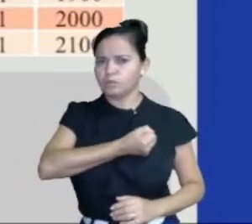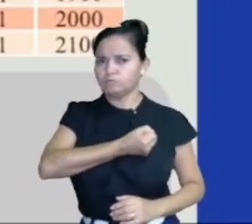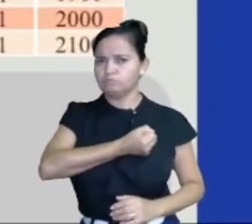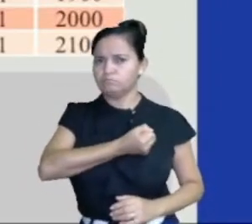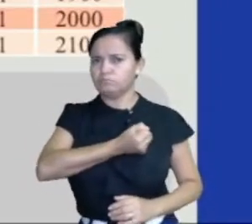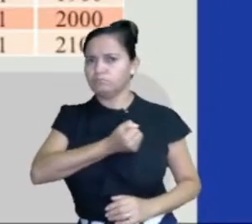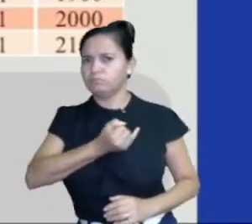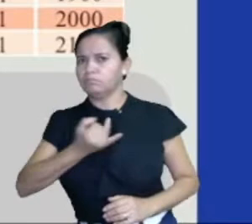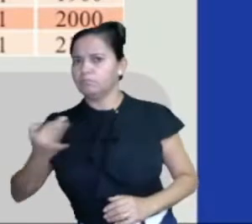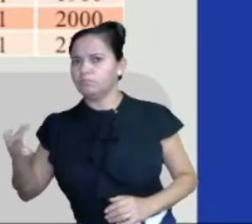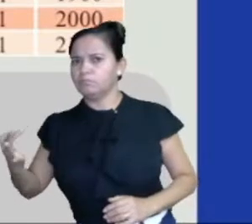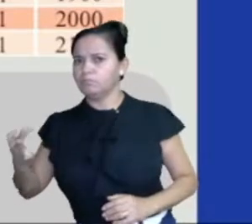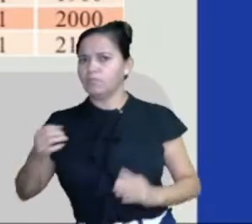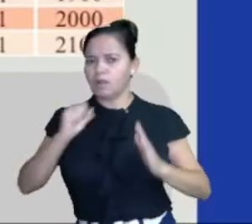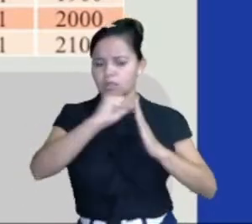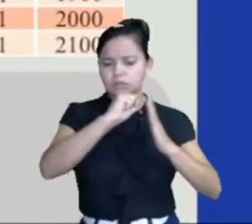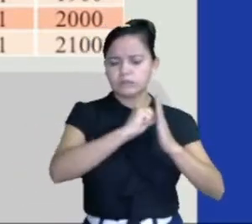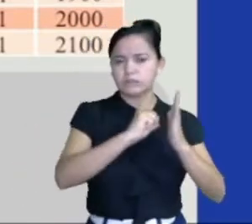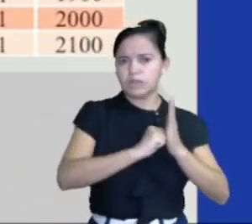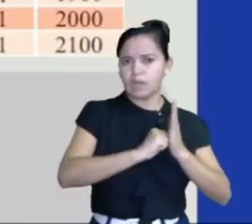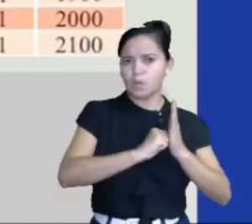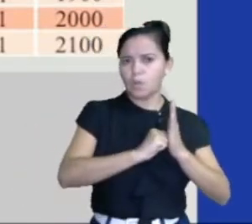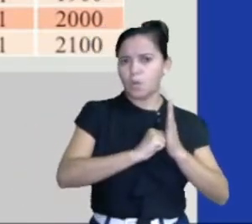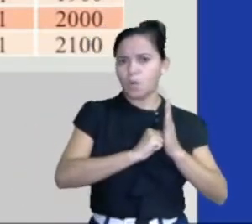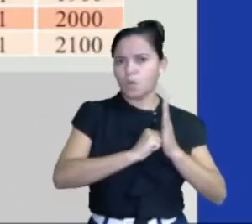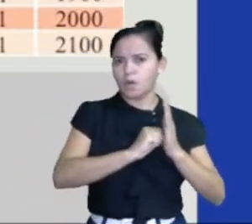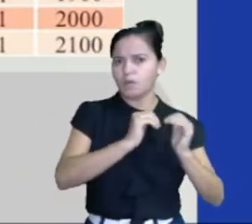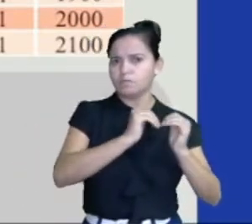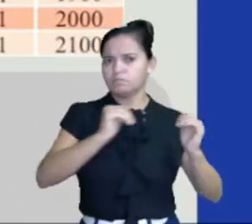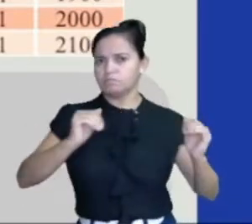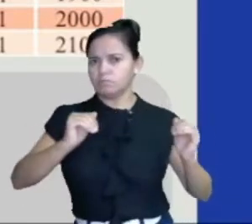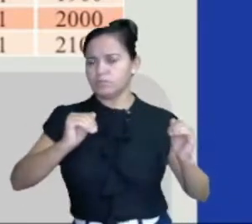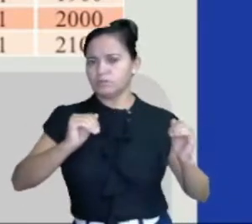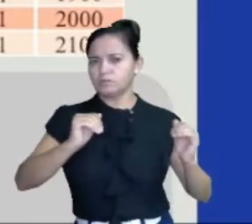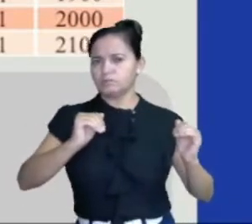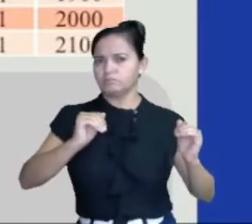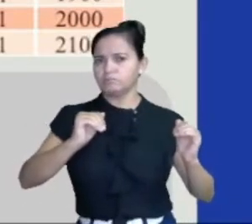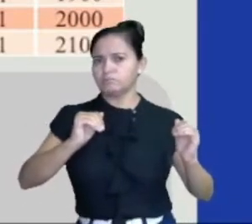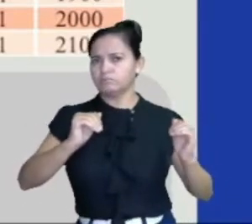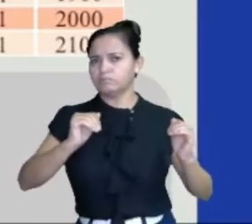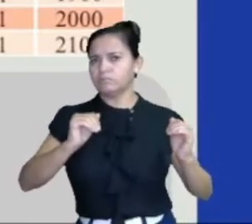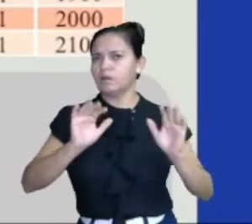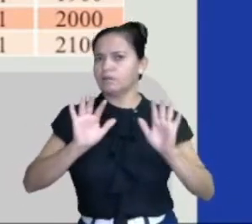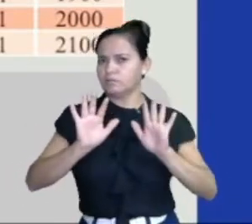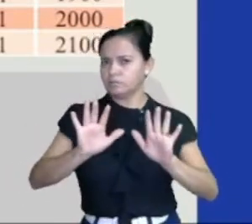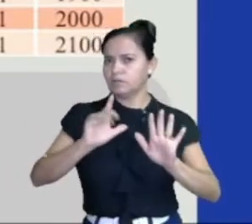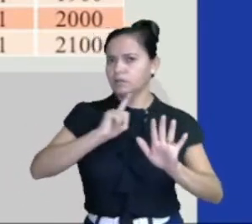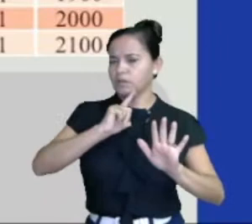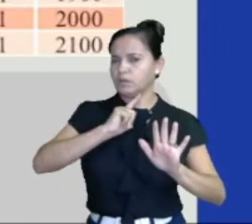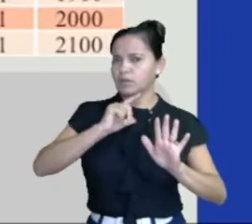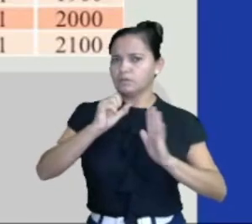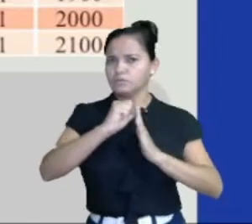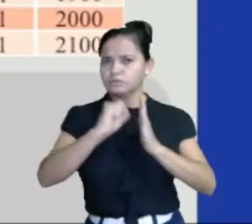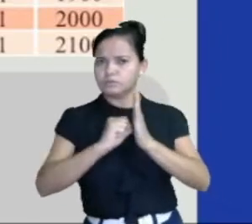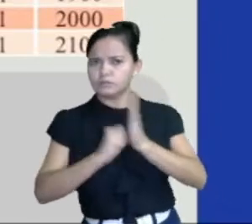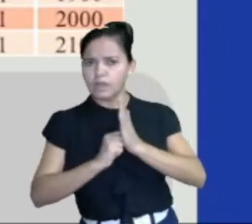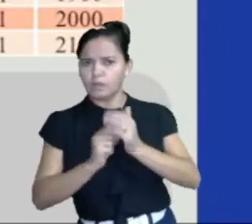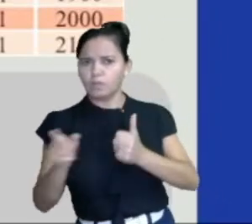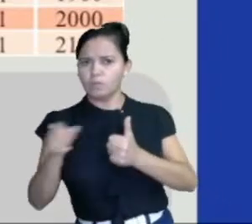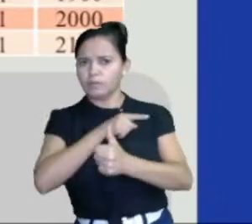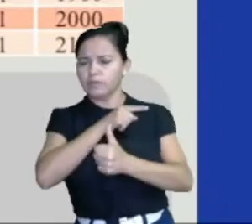certo? Então, a divisão dos séculos é dada assim, a partir do século